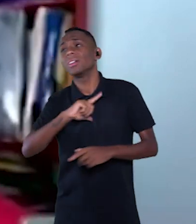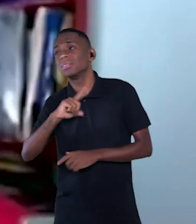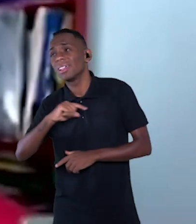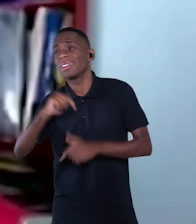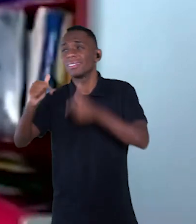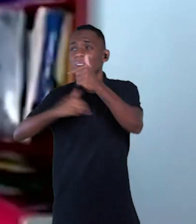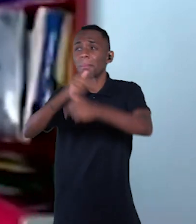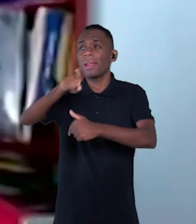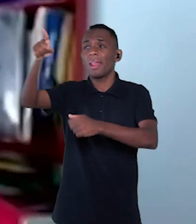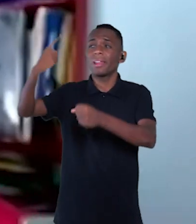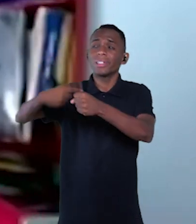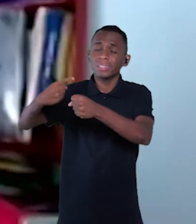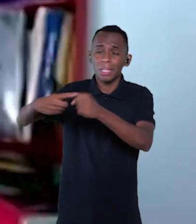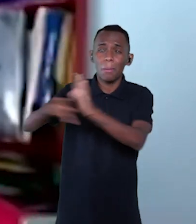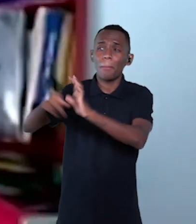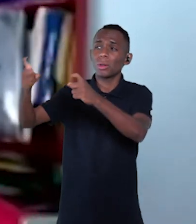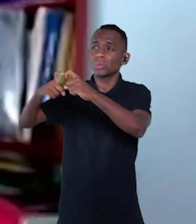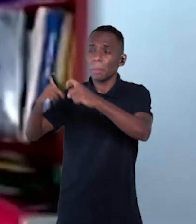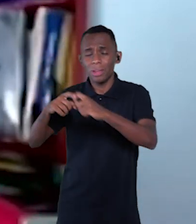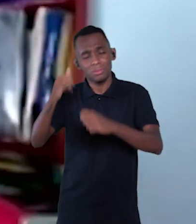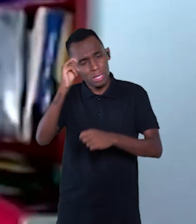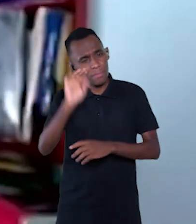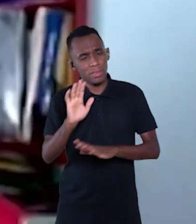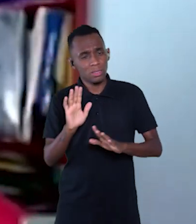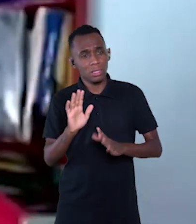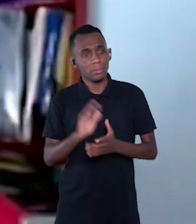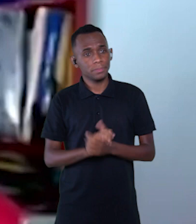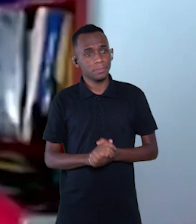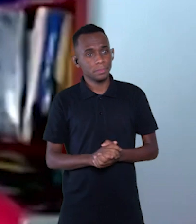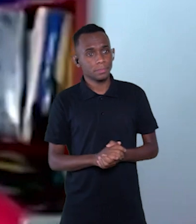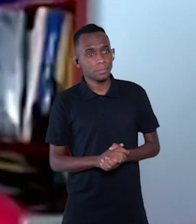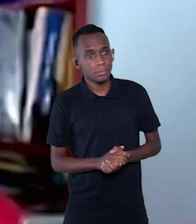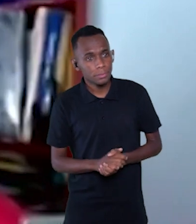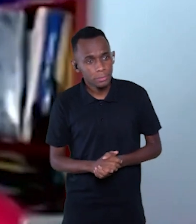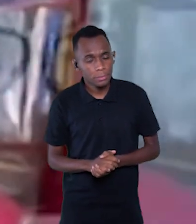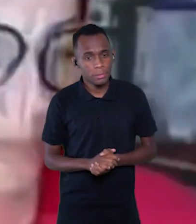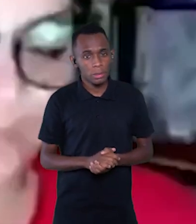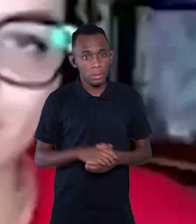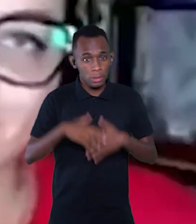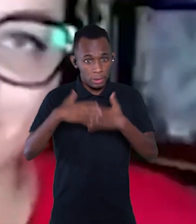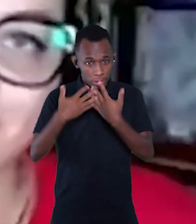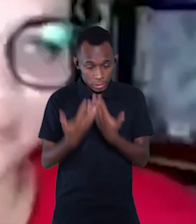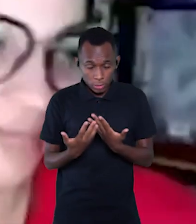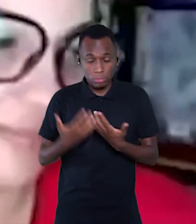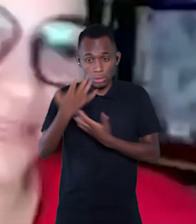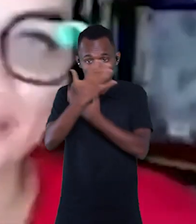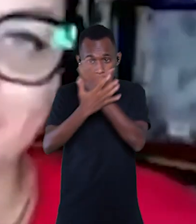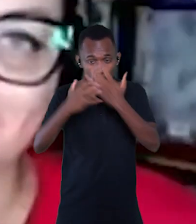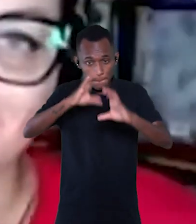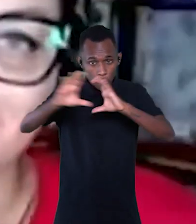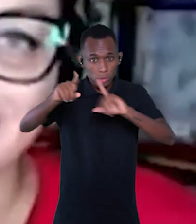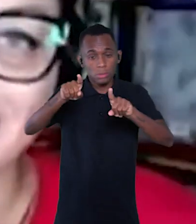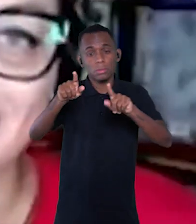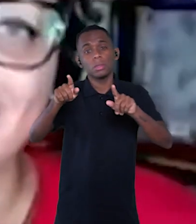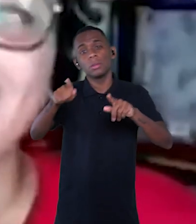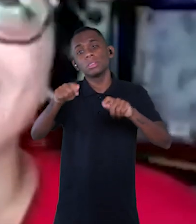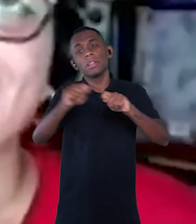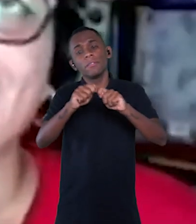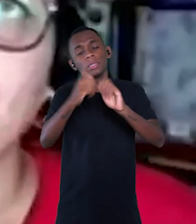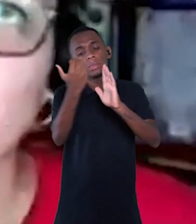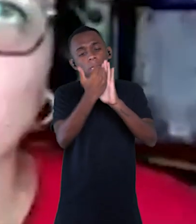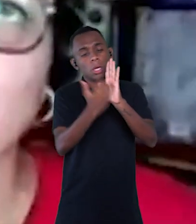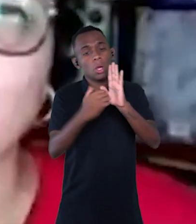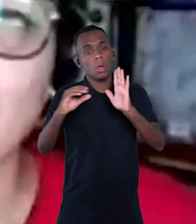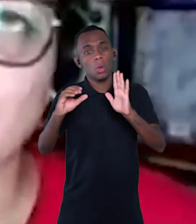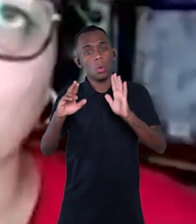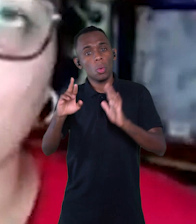especialista trabalha, é bem interessante. E aí, na música, você fez o disco Cura.